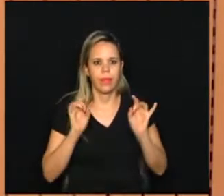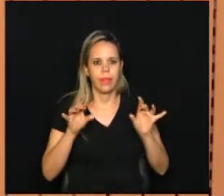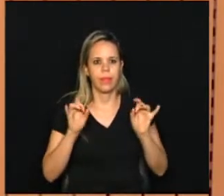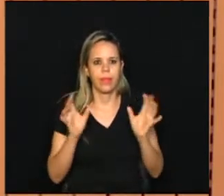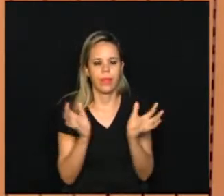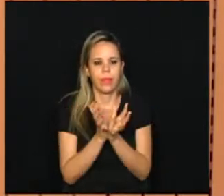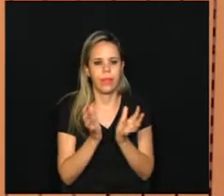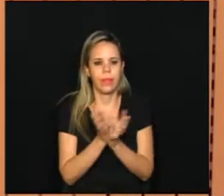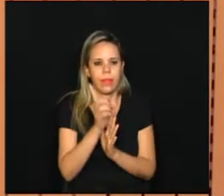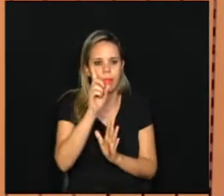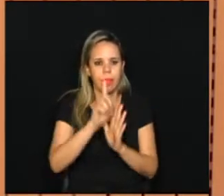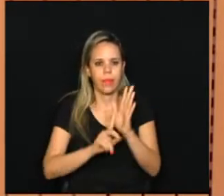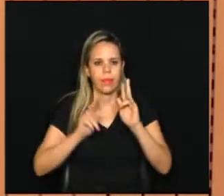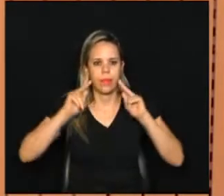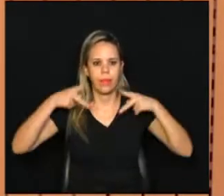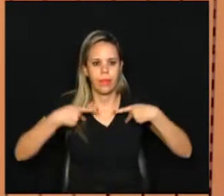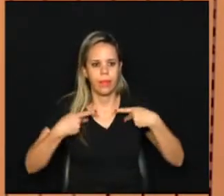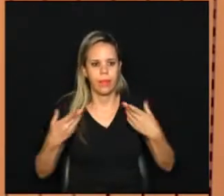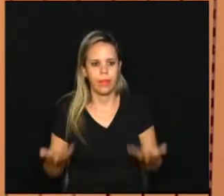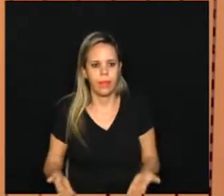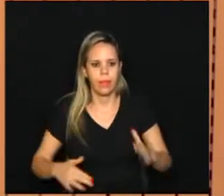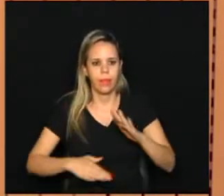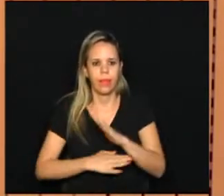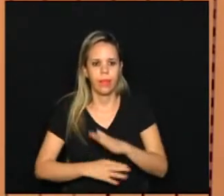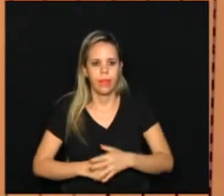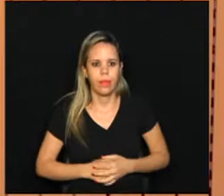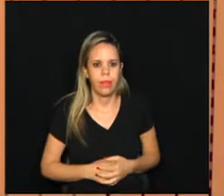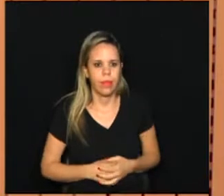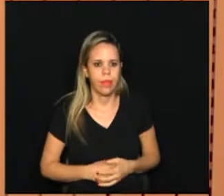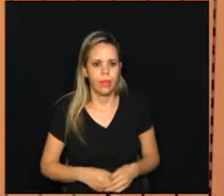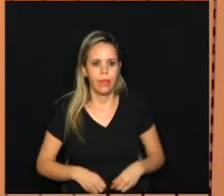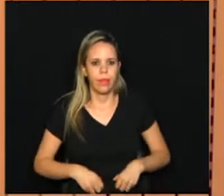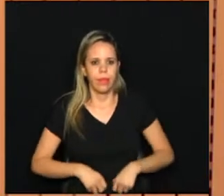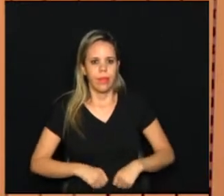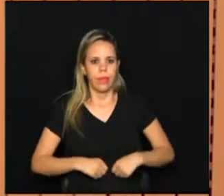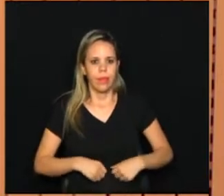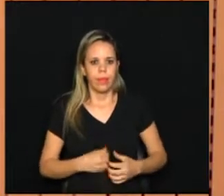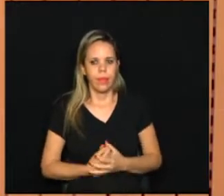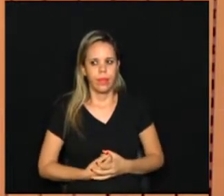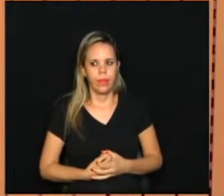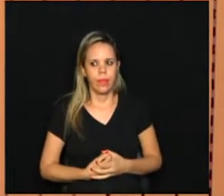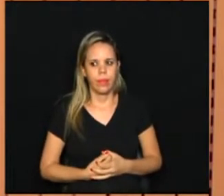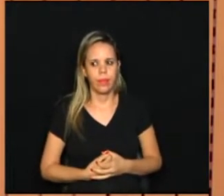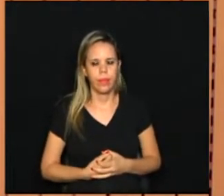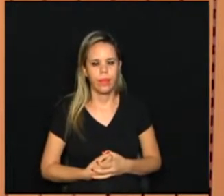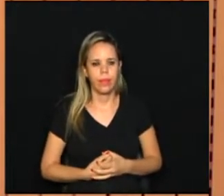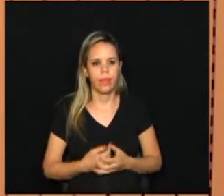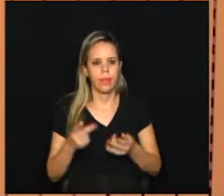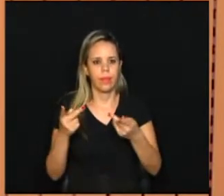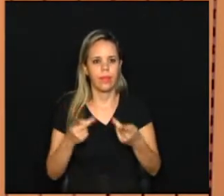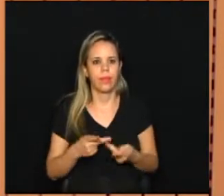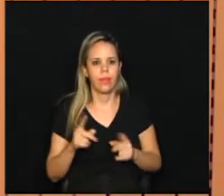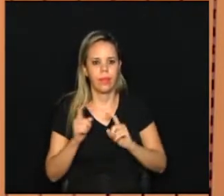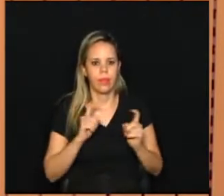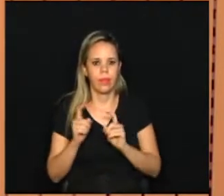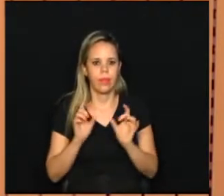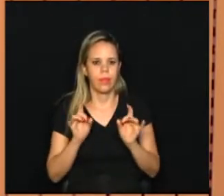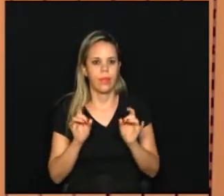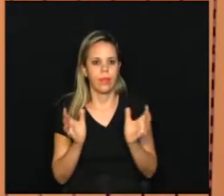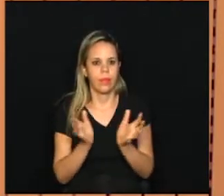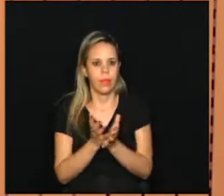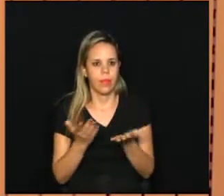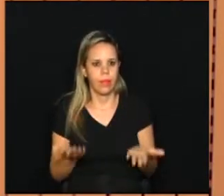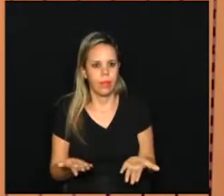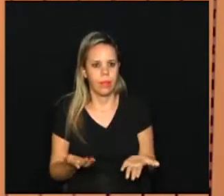Comissão de Direitos Humanos da Câmara de Campinas. E a gente chamou essa reunião extraordinária justamente porque a gente teve